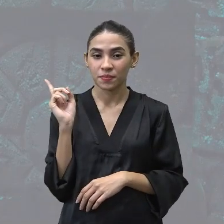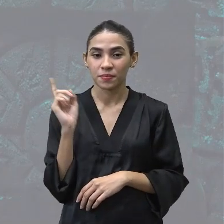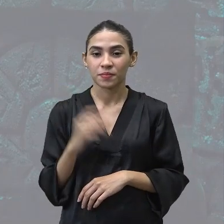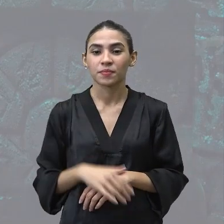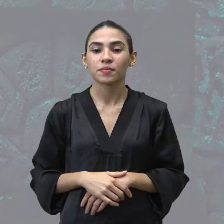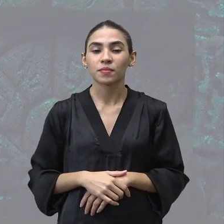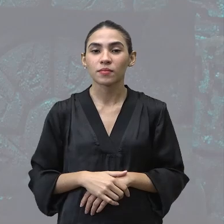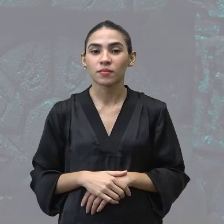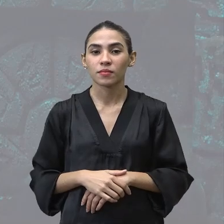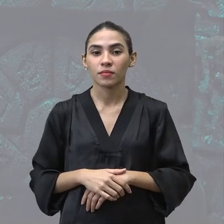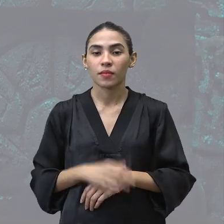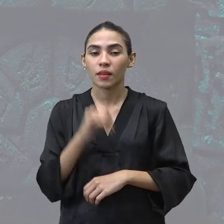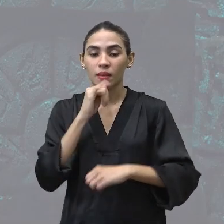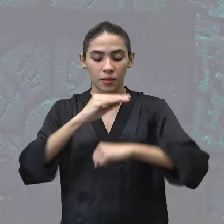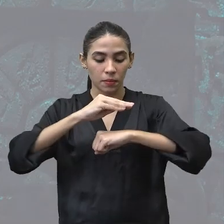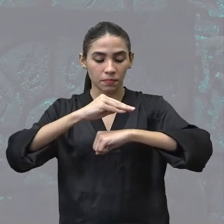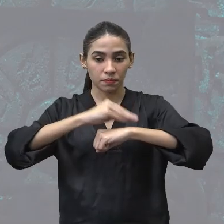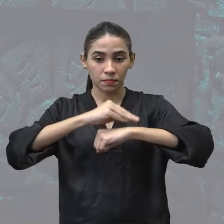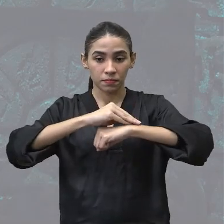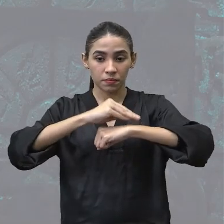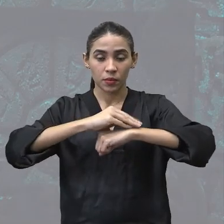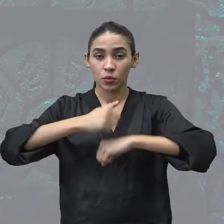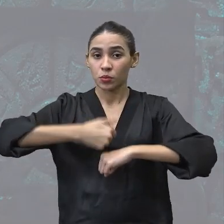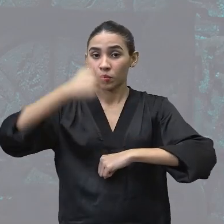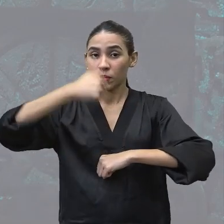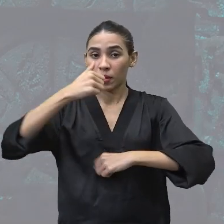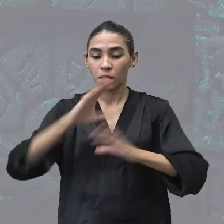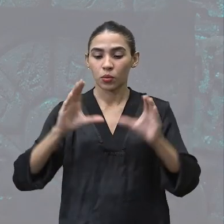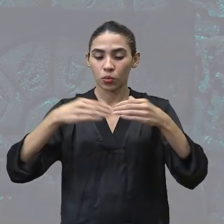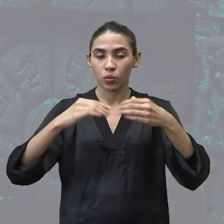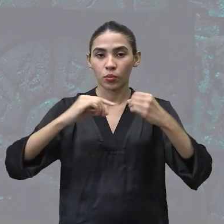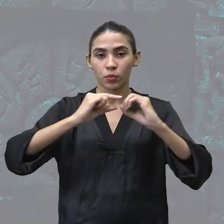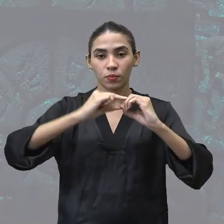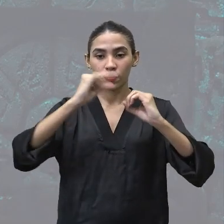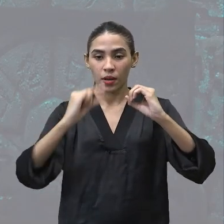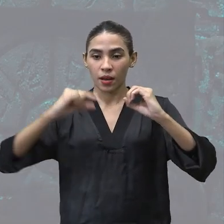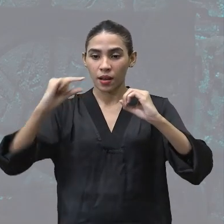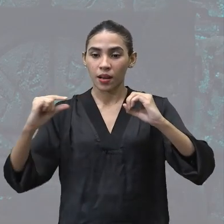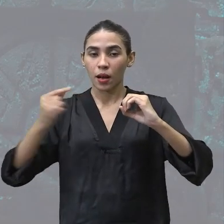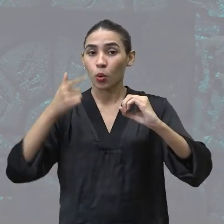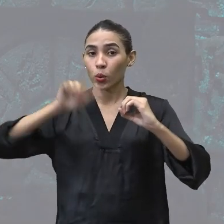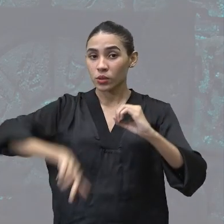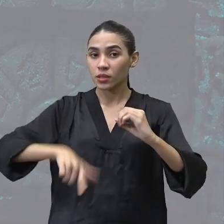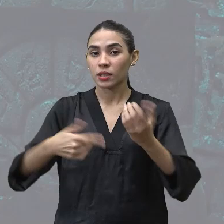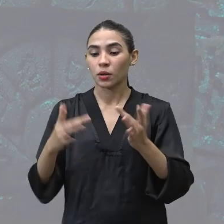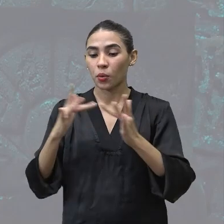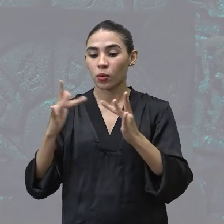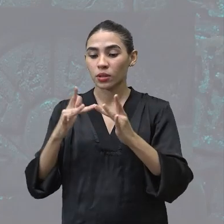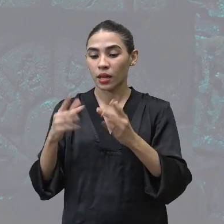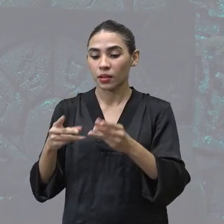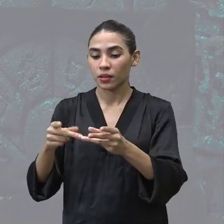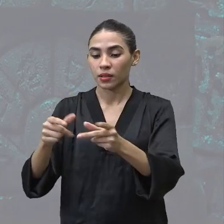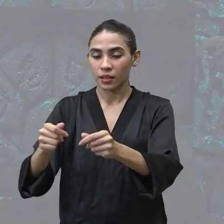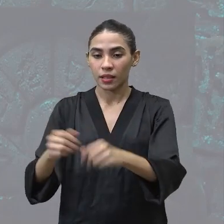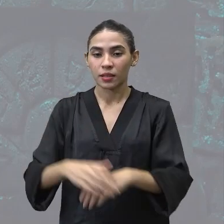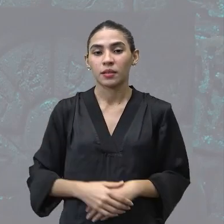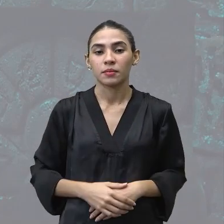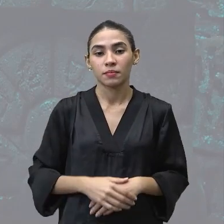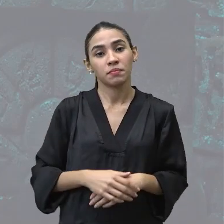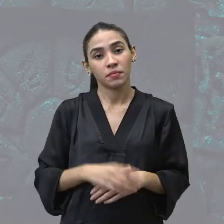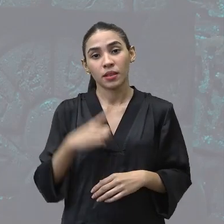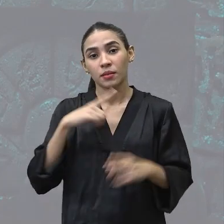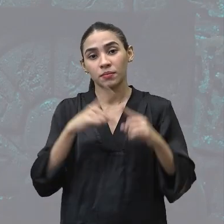que são os primeiros vertebrados a conquistar o ambiente terrestre. Isso aqui, dentro de uma linha